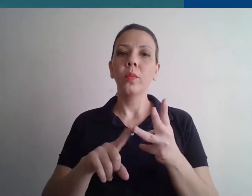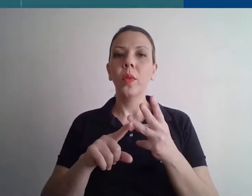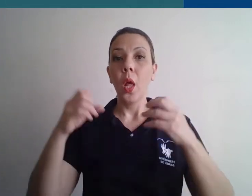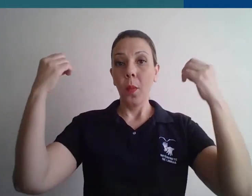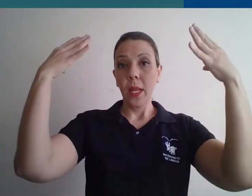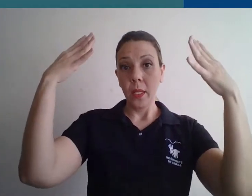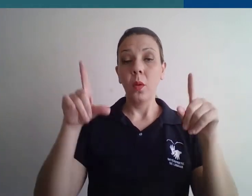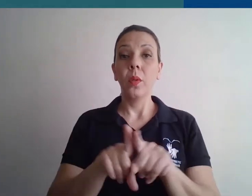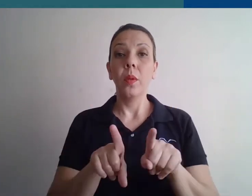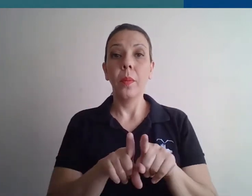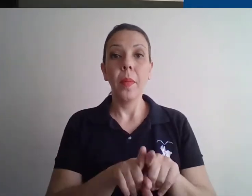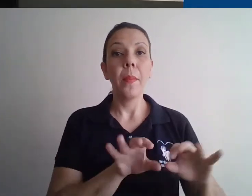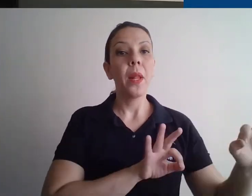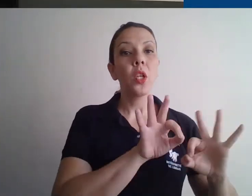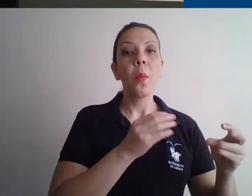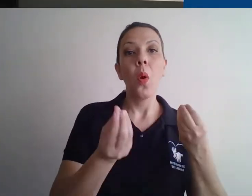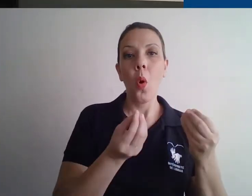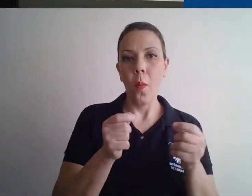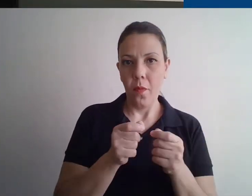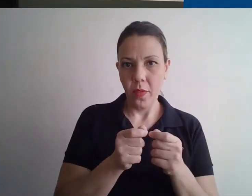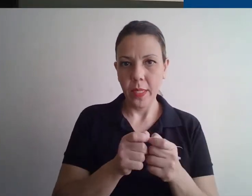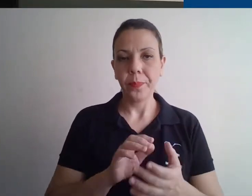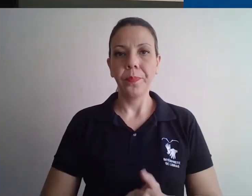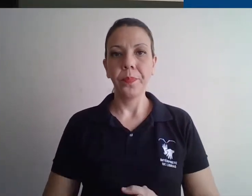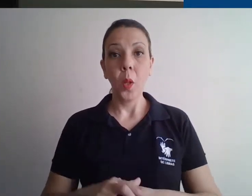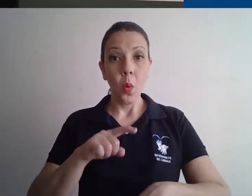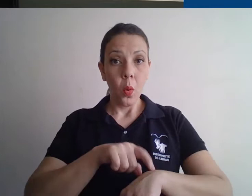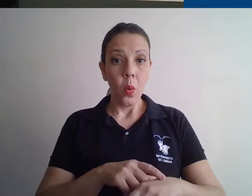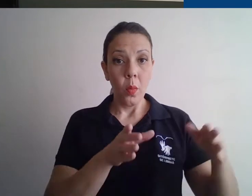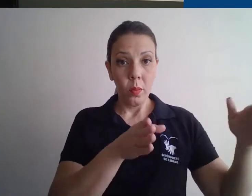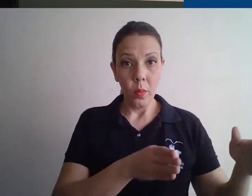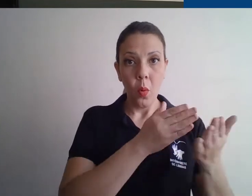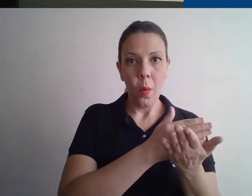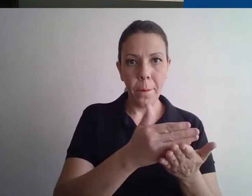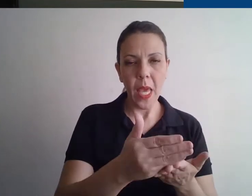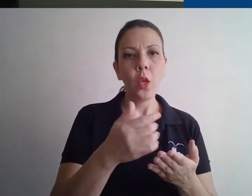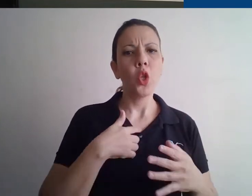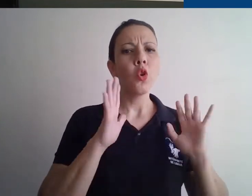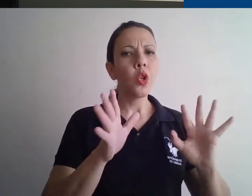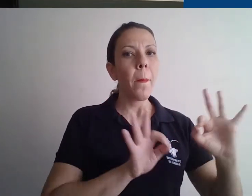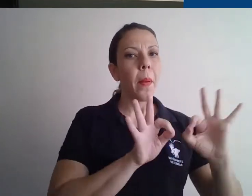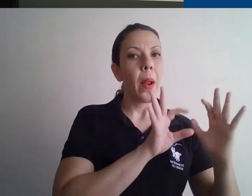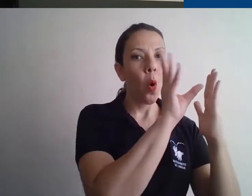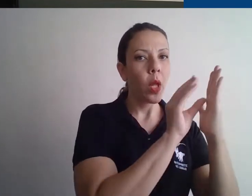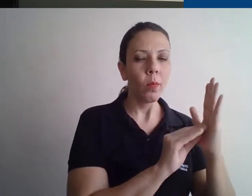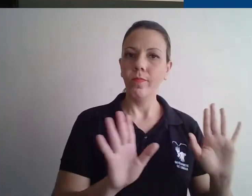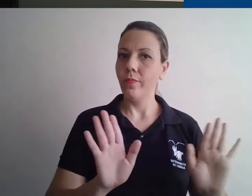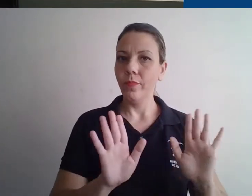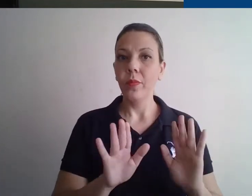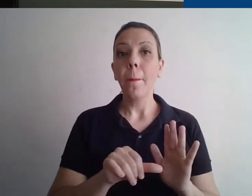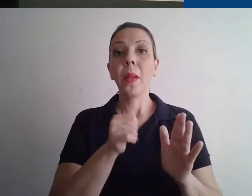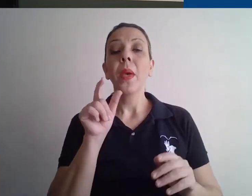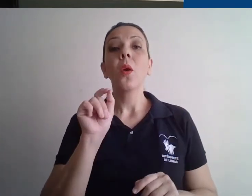algumas dicas de planejamento para a aula. Nessa parte inicial, antes de você preparar o seu conteúdo realmente para a aula, é que você decide